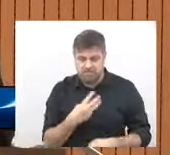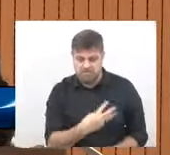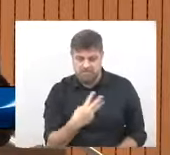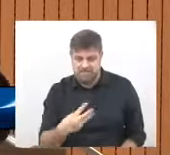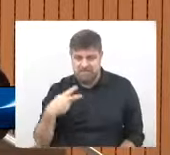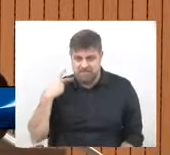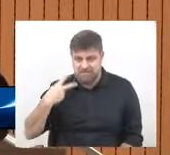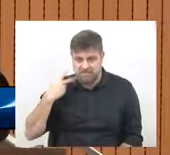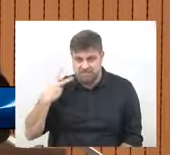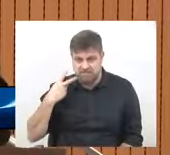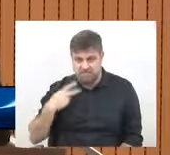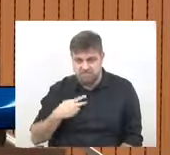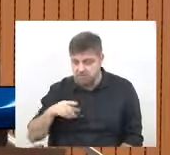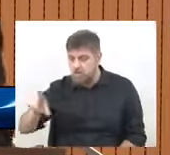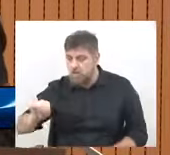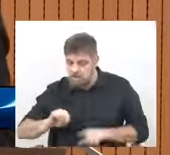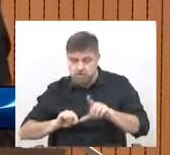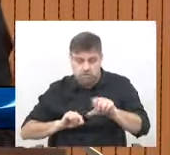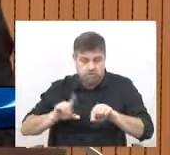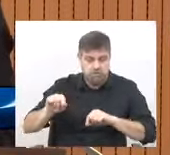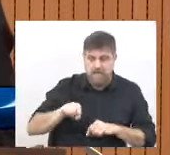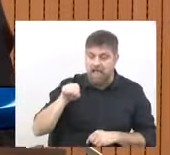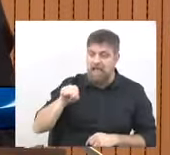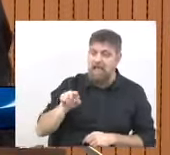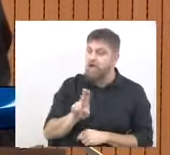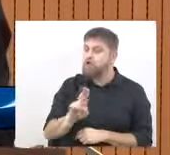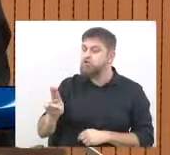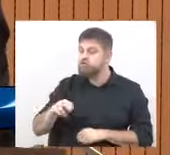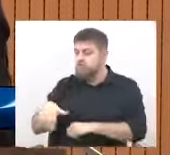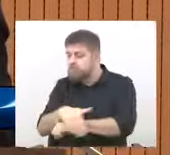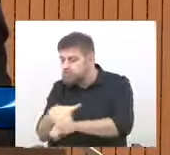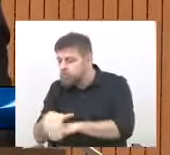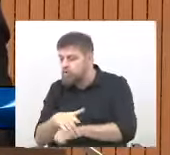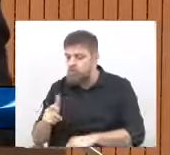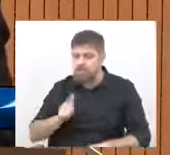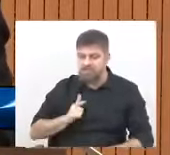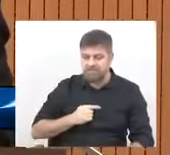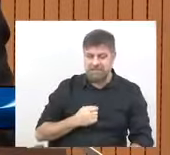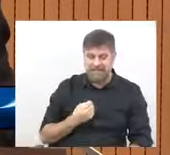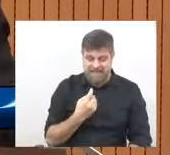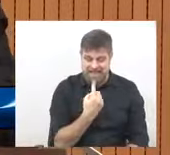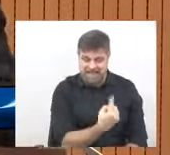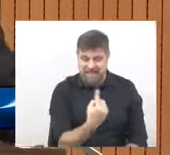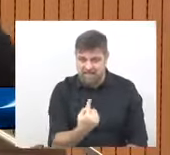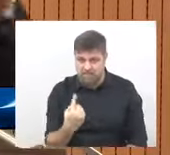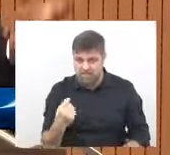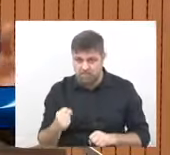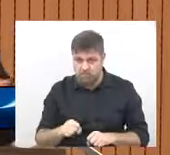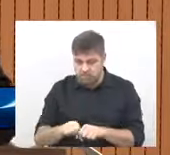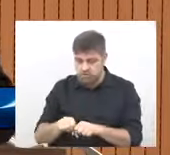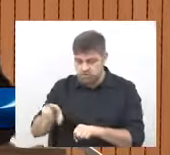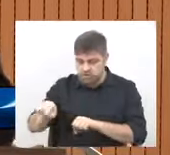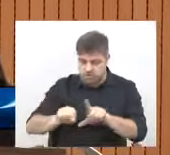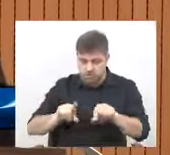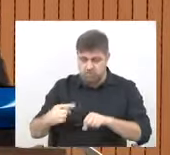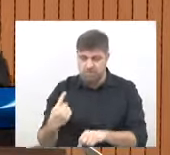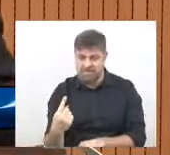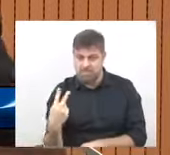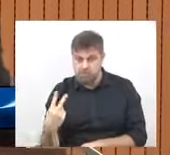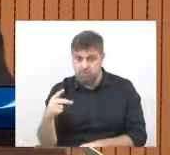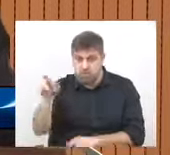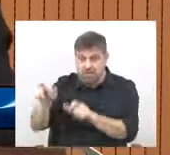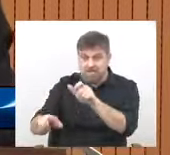33 vereadores poderem apresentar pelo menos até 12 títulos. Então, aí vocês fazem as contas,